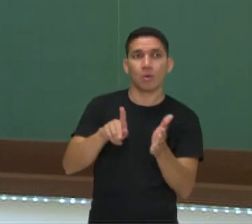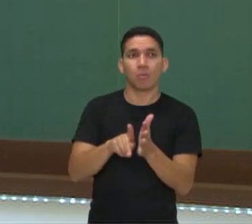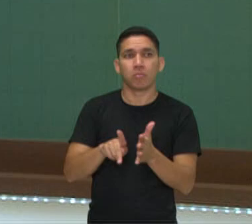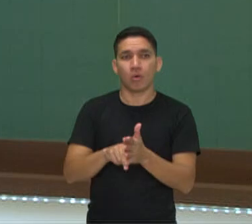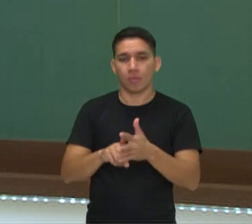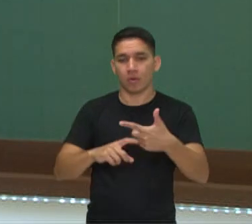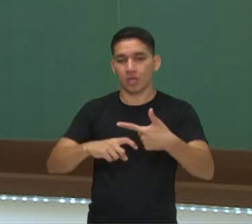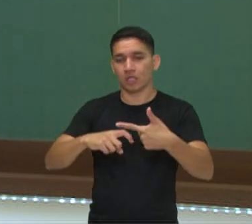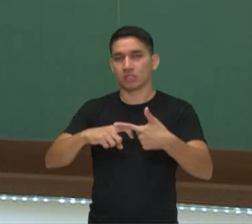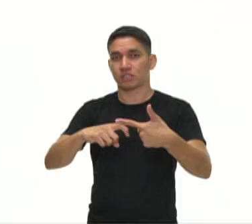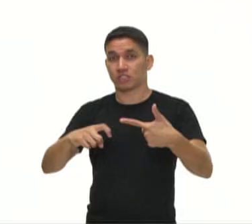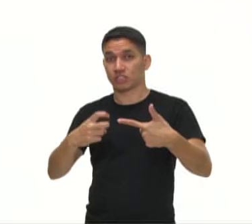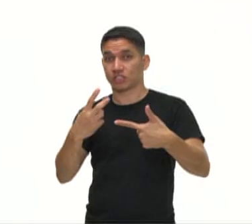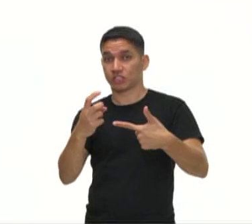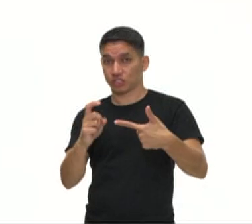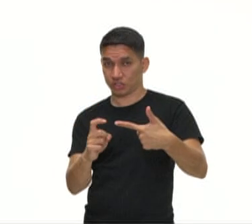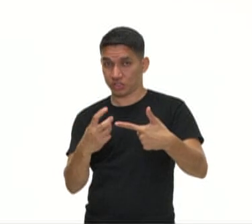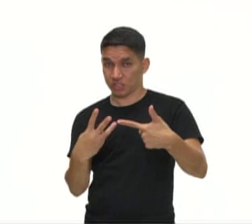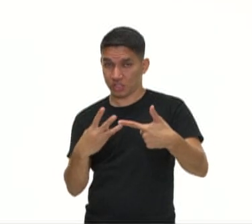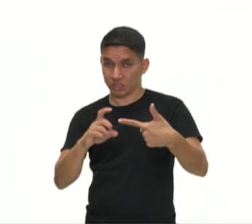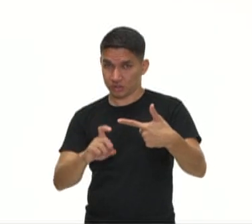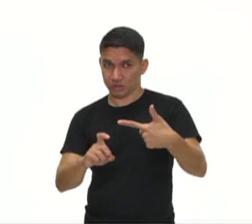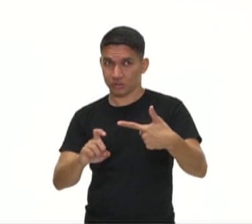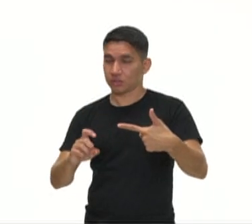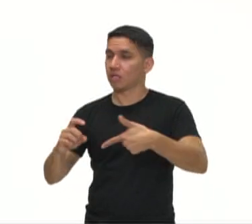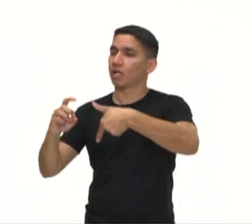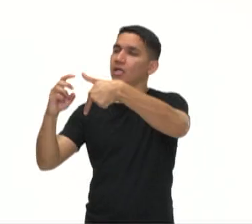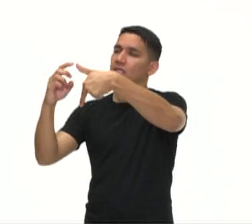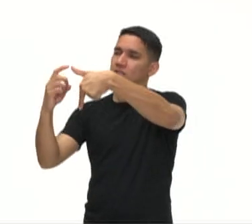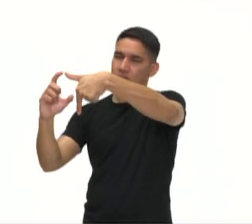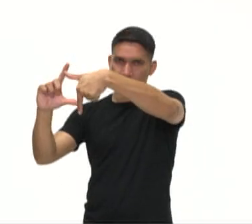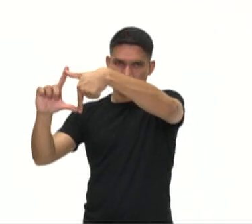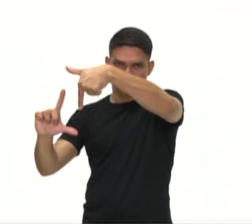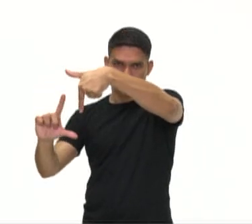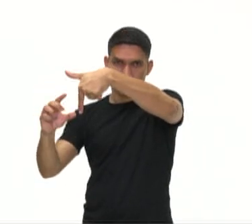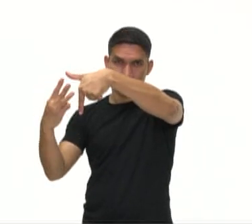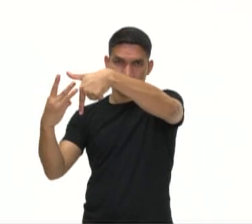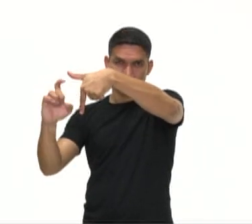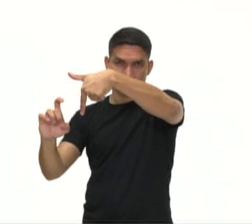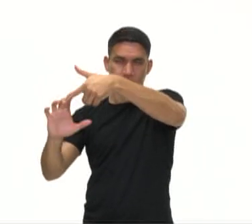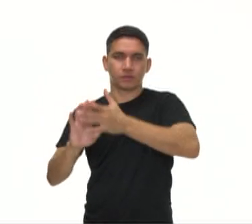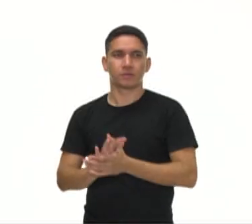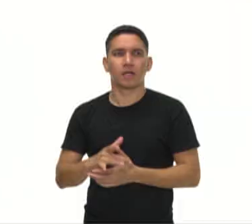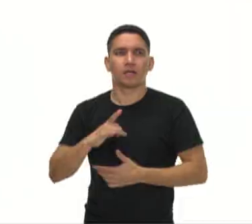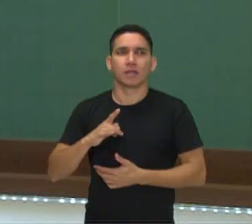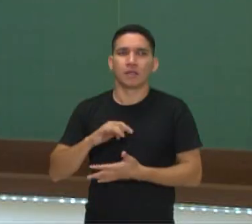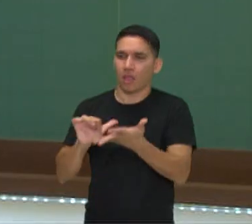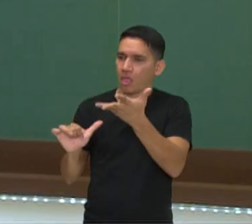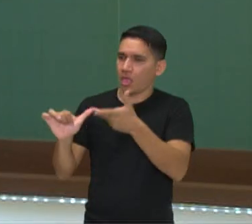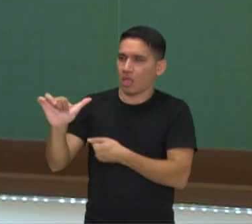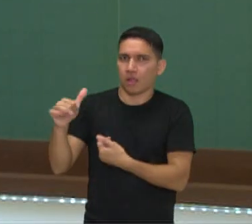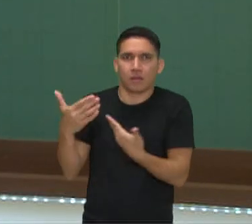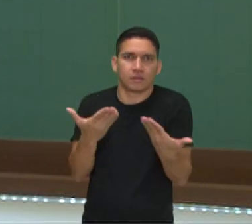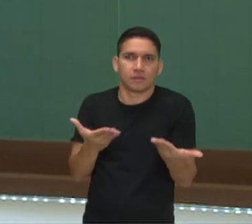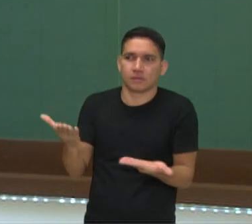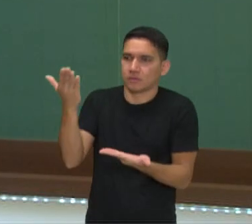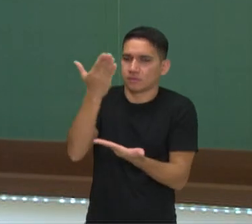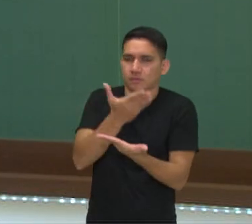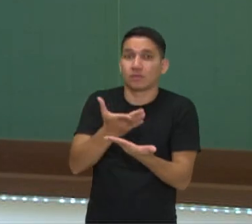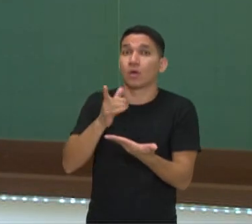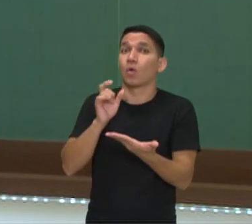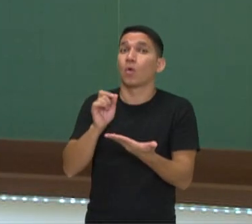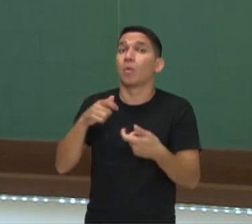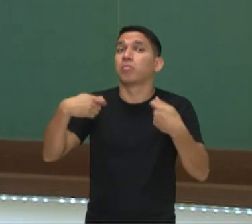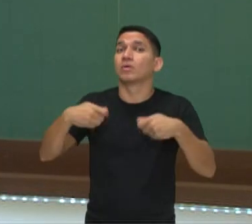ó. 3 por x, 3 por x. E tá aqui os elementos, ó. E o que a gente